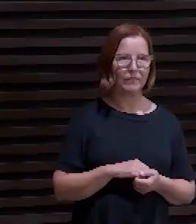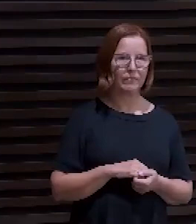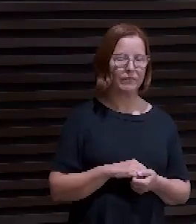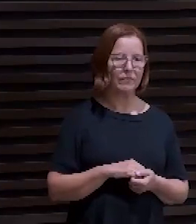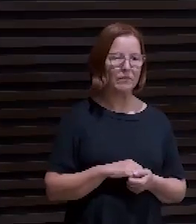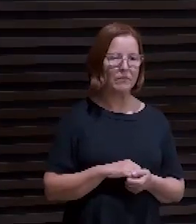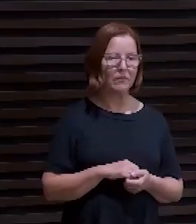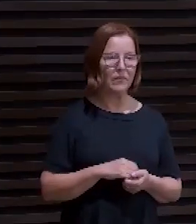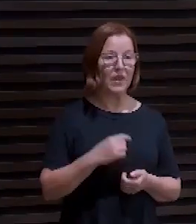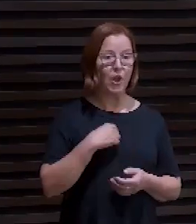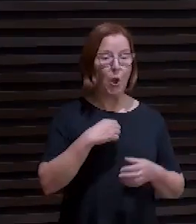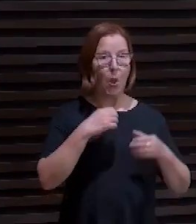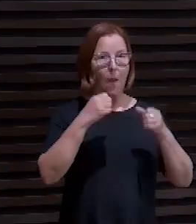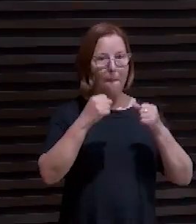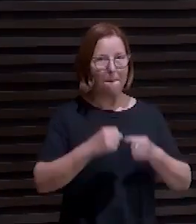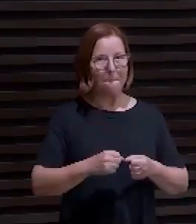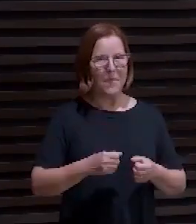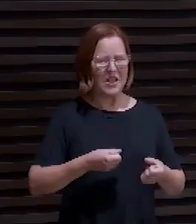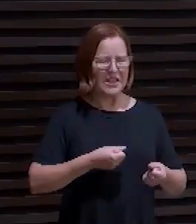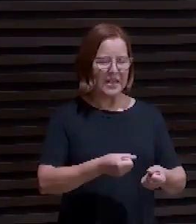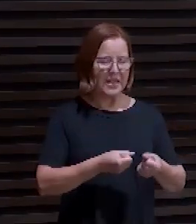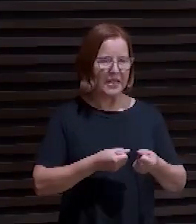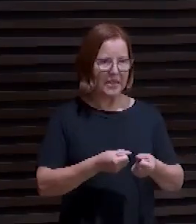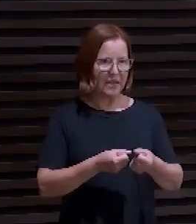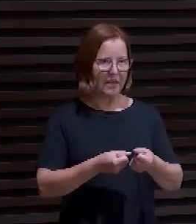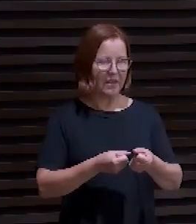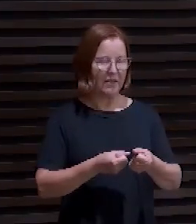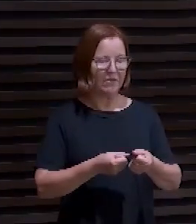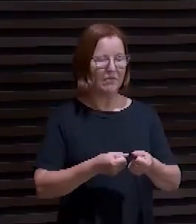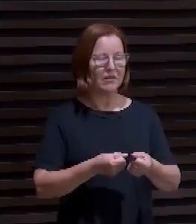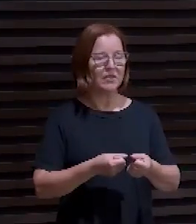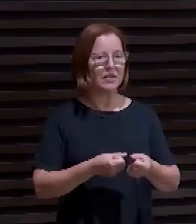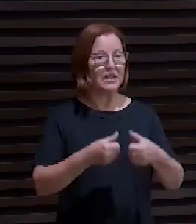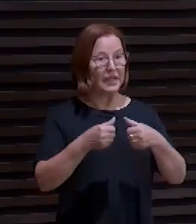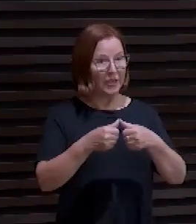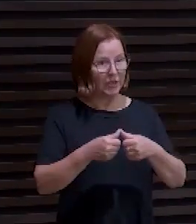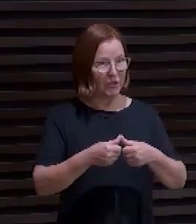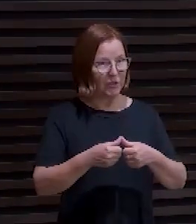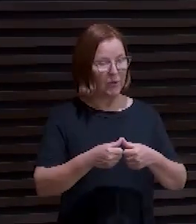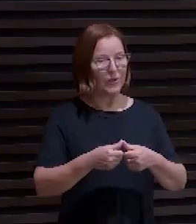Eu posso ser tentado estou sendo tentado aqui nessa pregação.